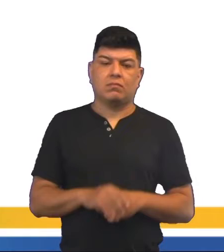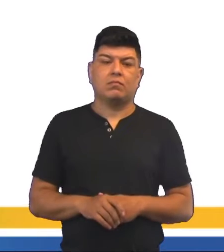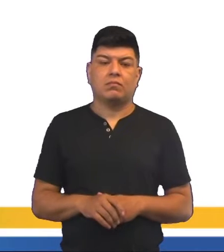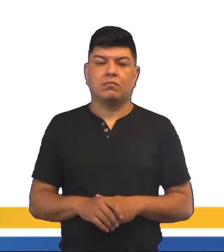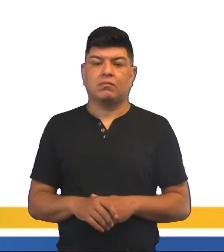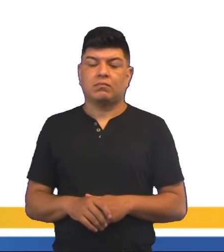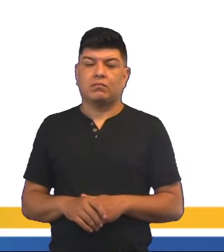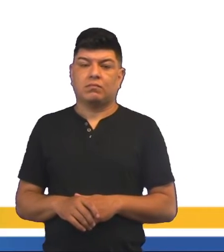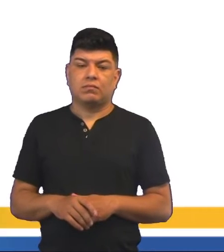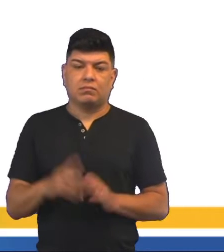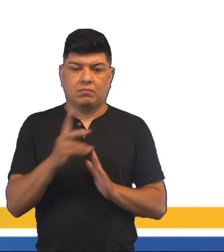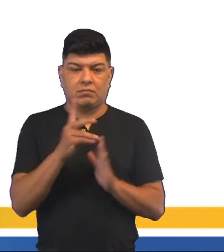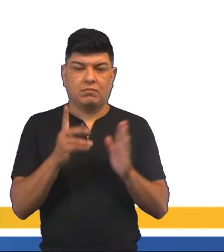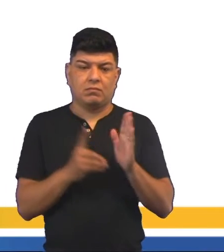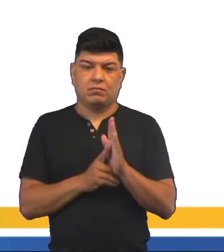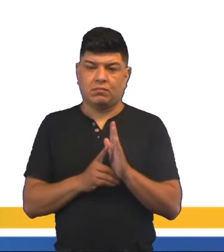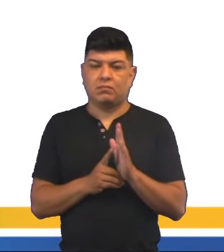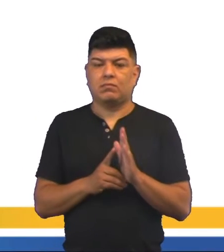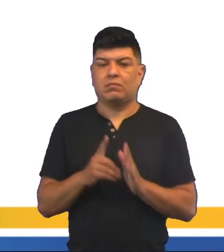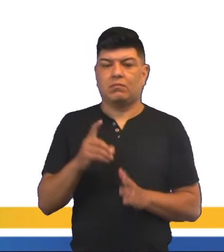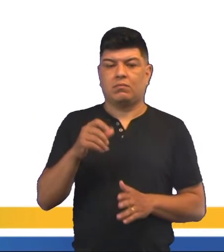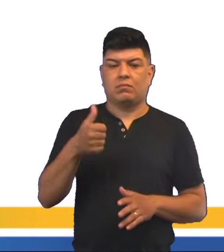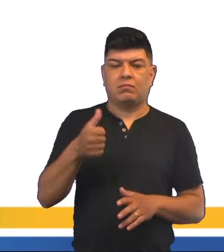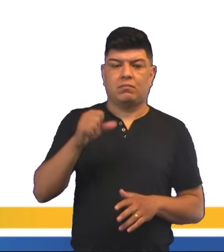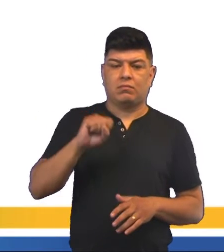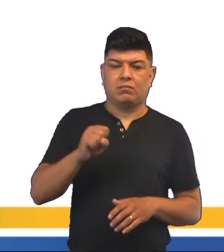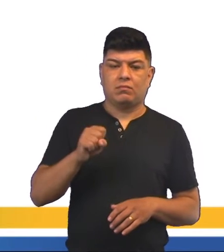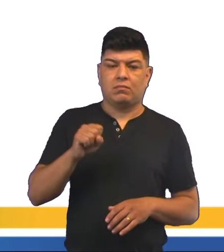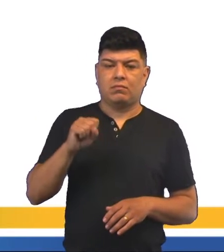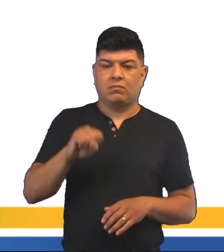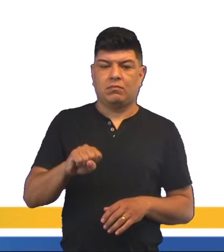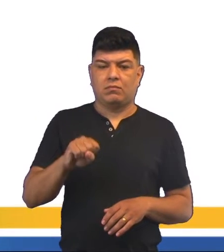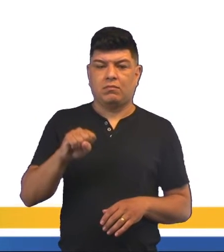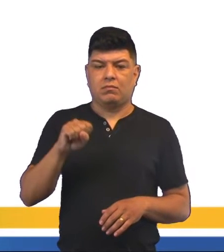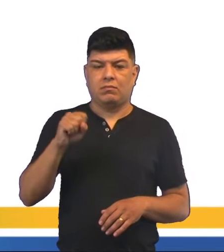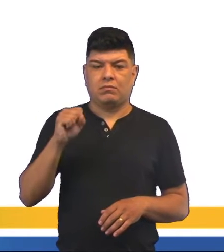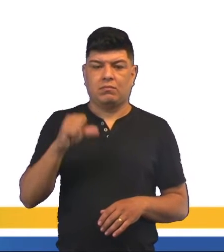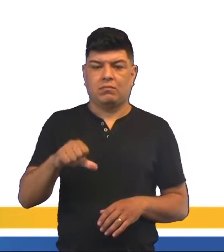área. A gente tem aí, ó, o decreto, né,